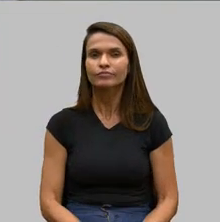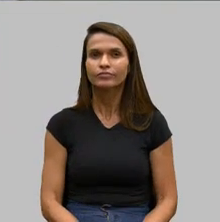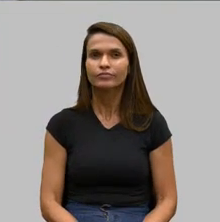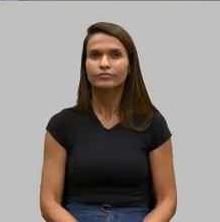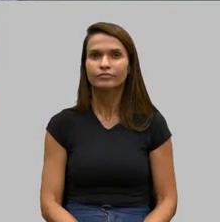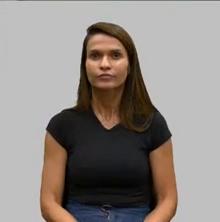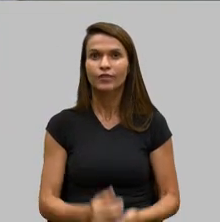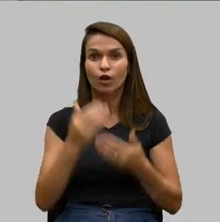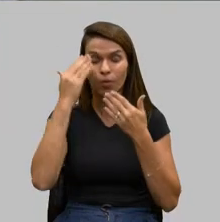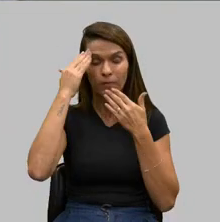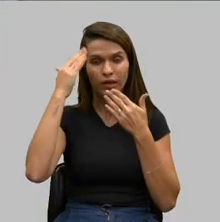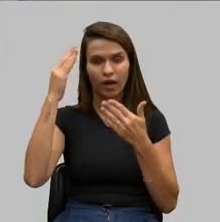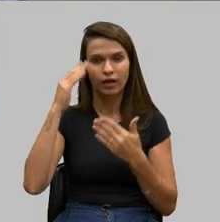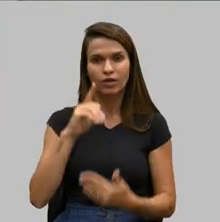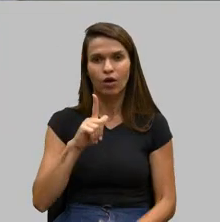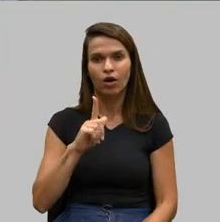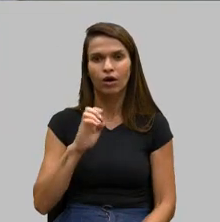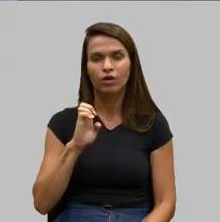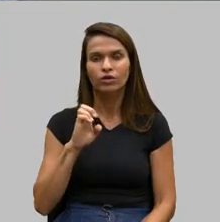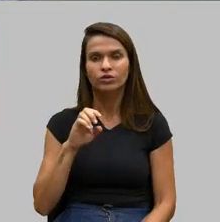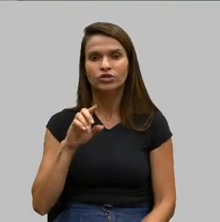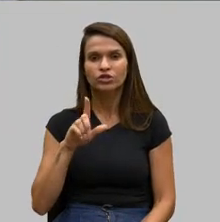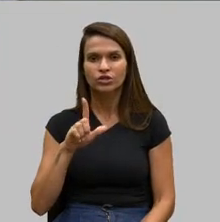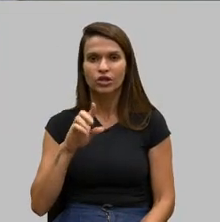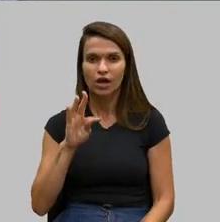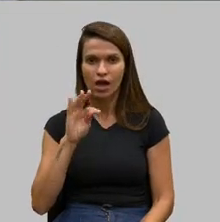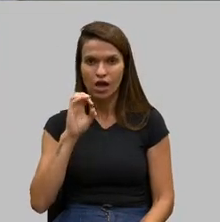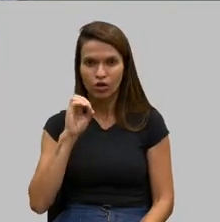ao Gelton pela sua